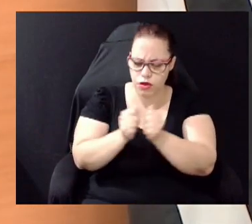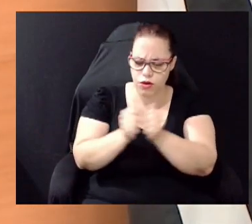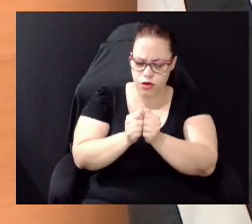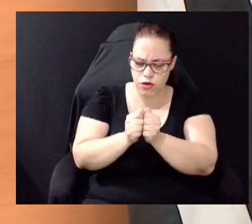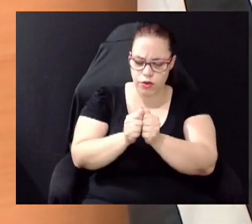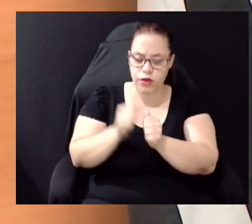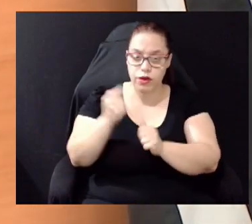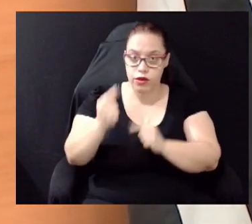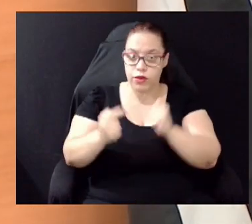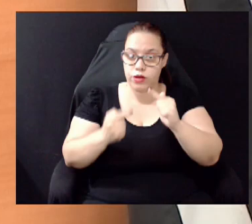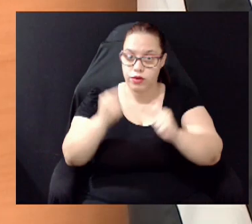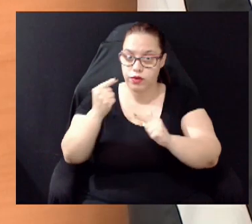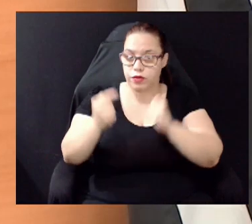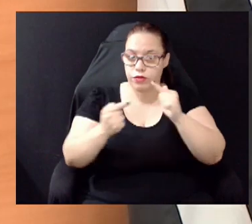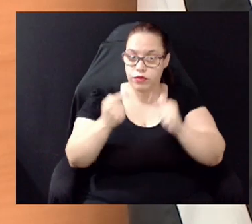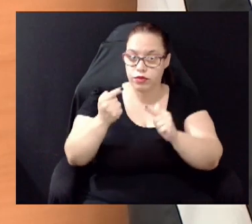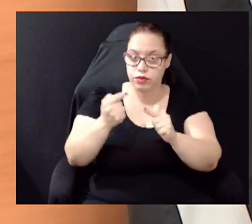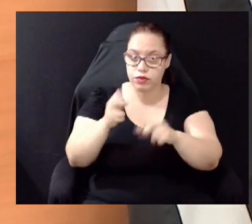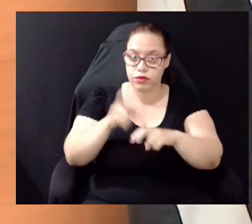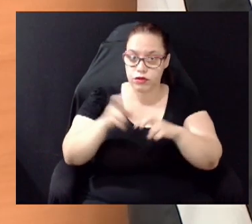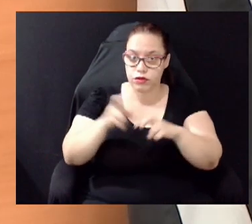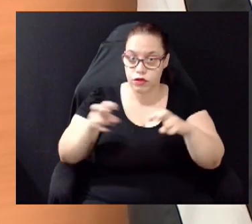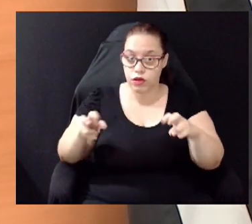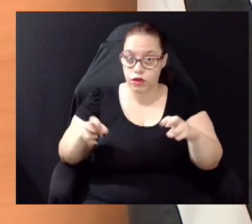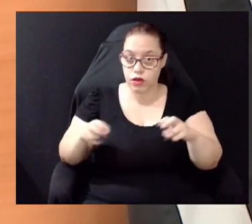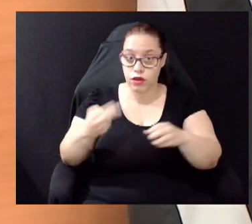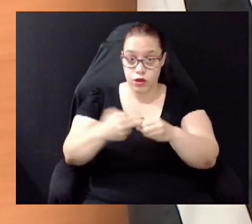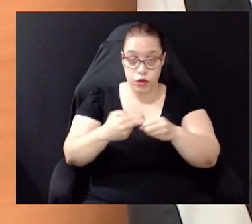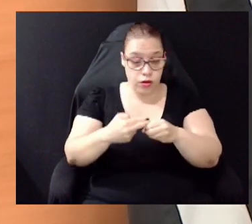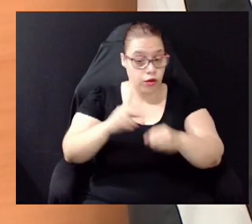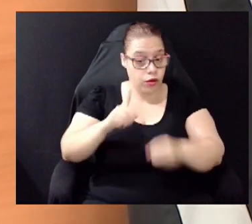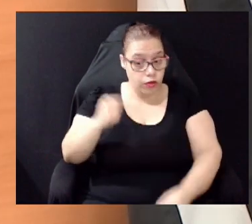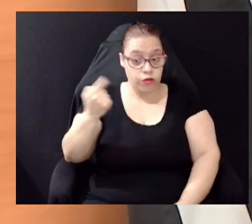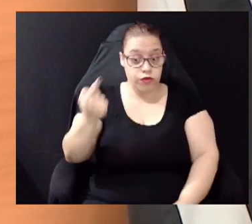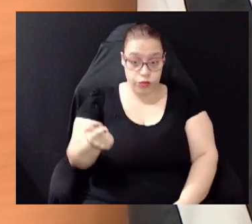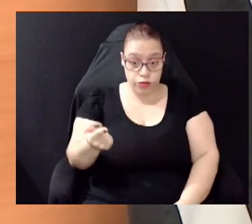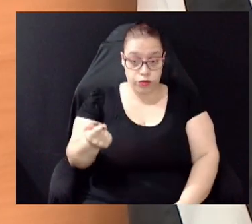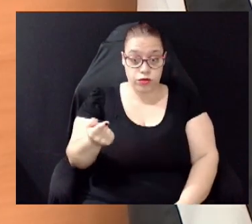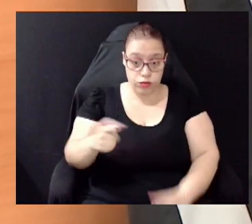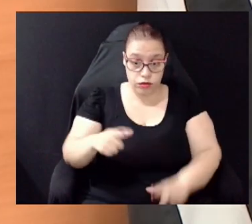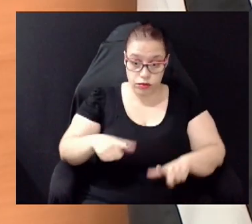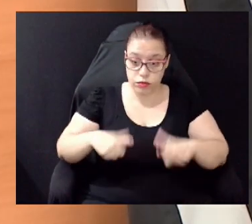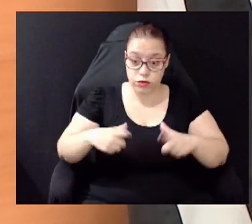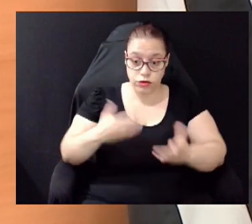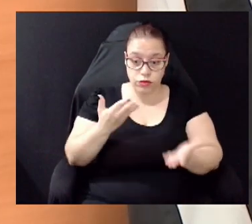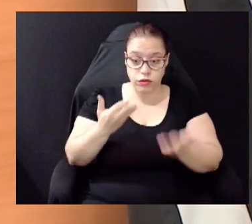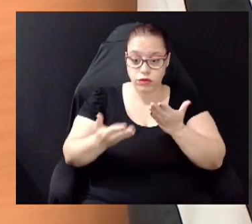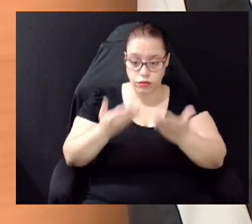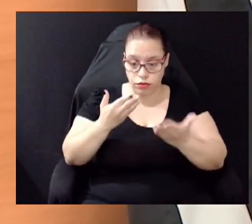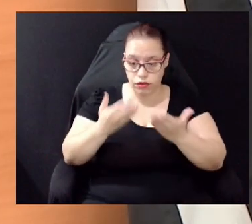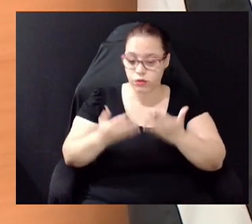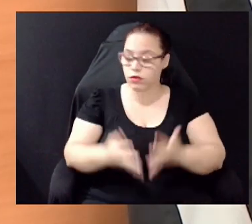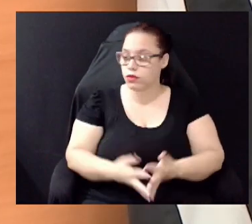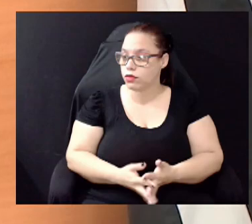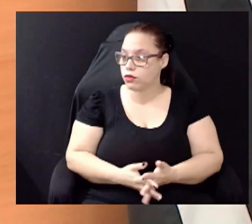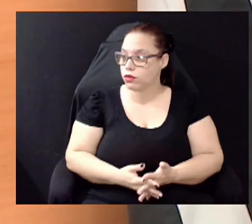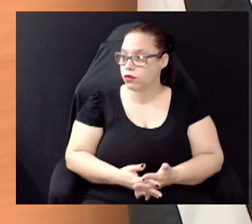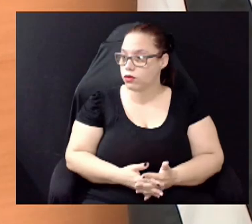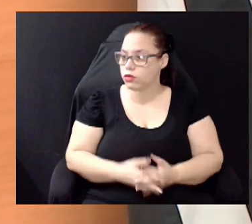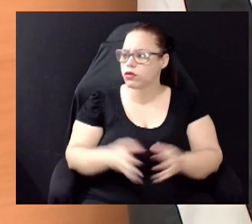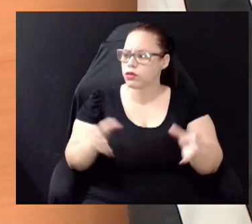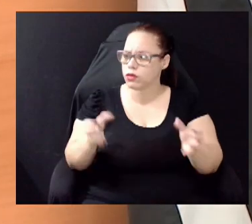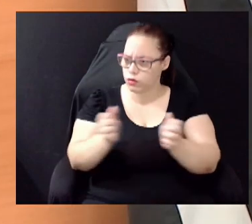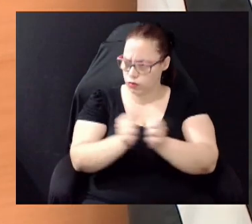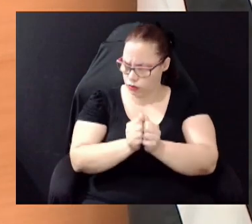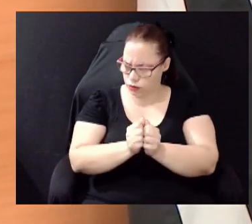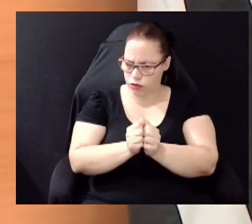colega sentado ali, que é do sindicato da Unicamp, é o outro que tem outra luta paralela a isso. A gente tem que se unir e fazer